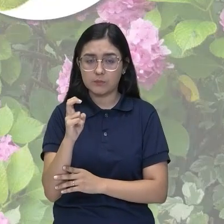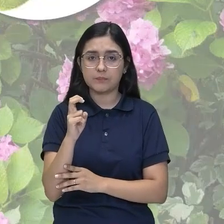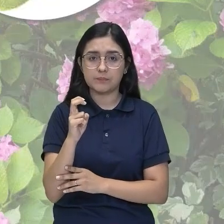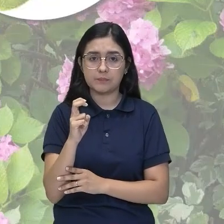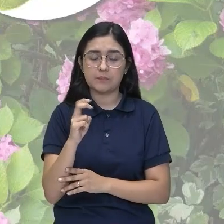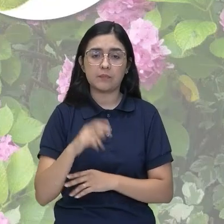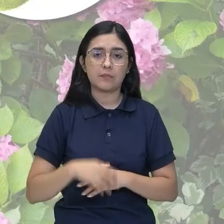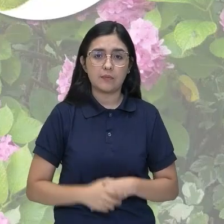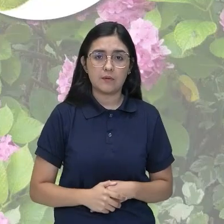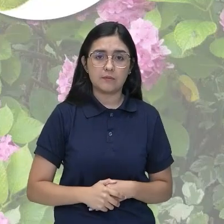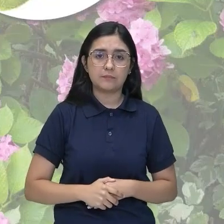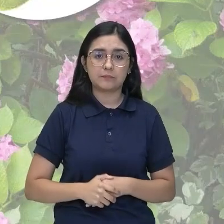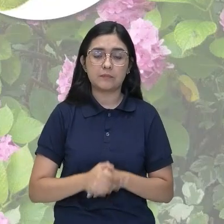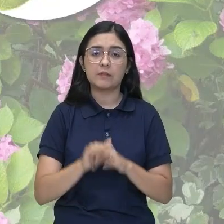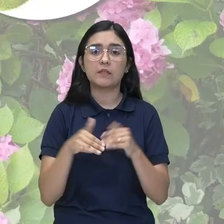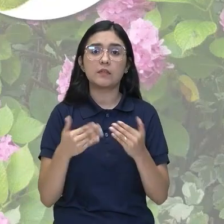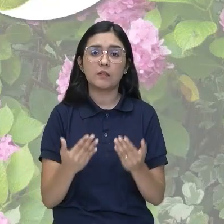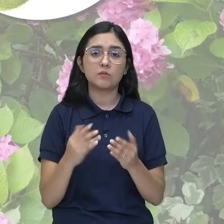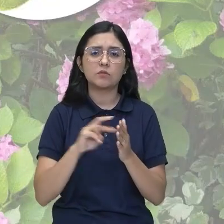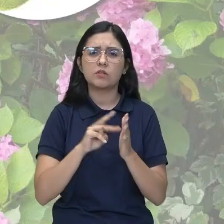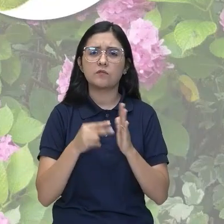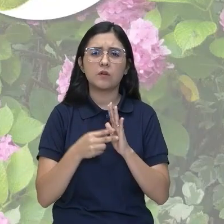aí, ela tem o quê?